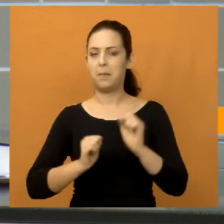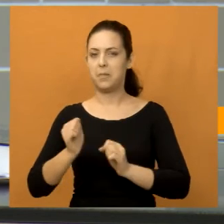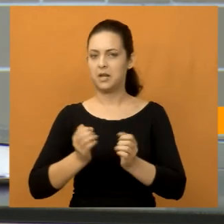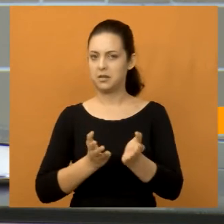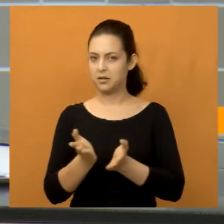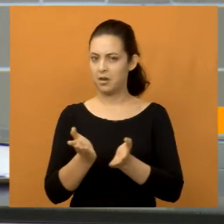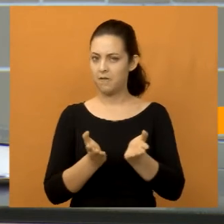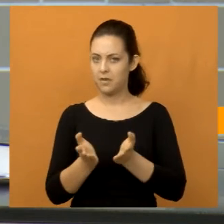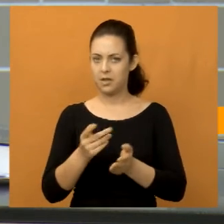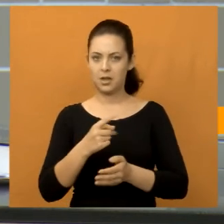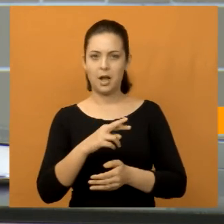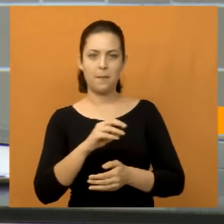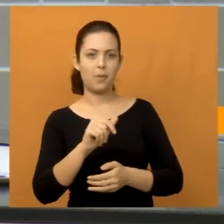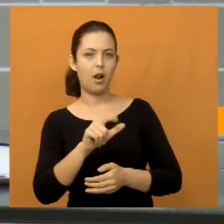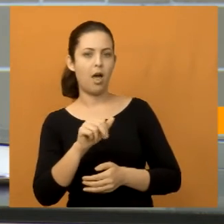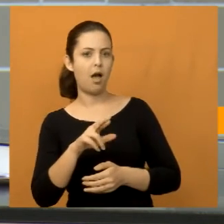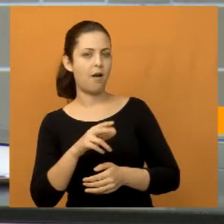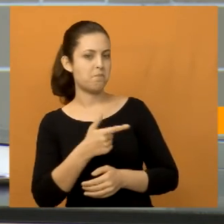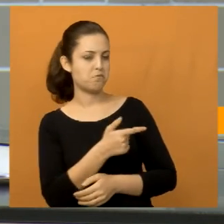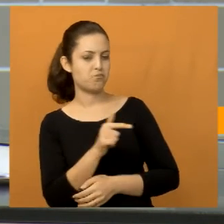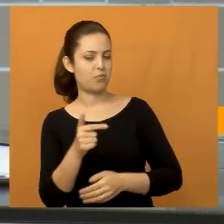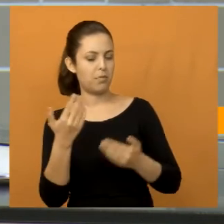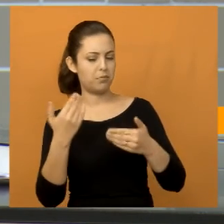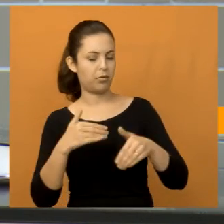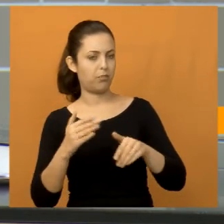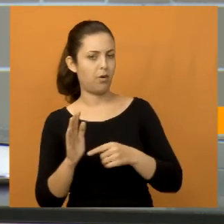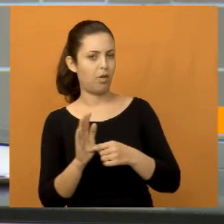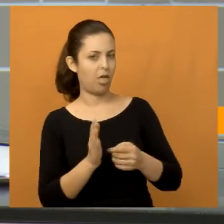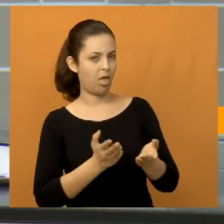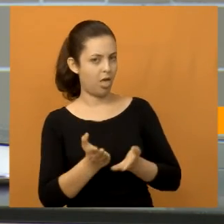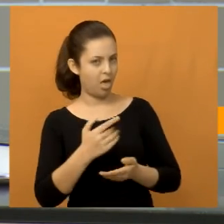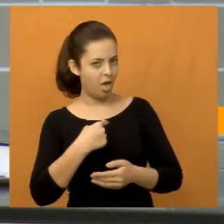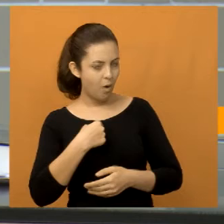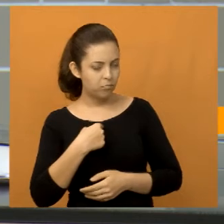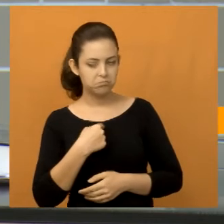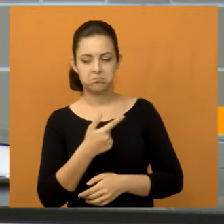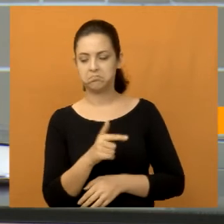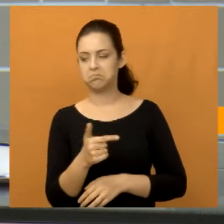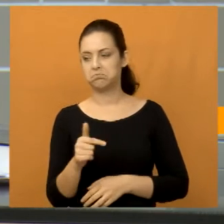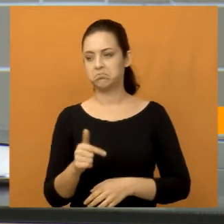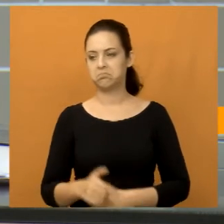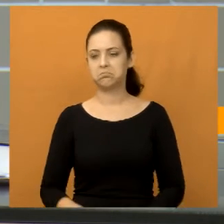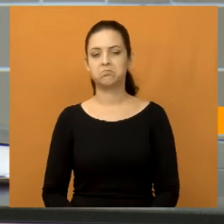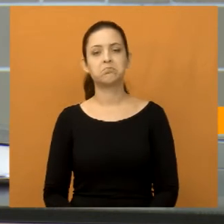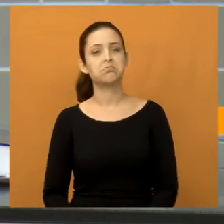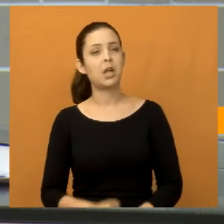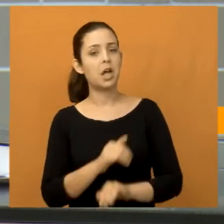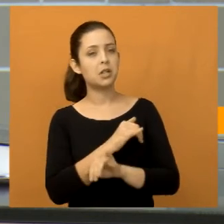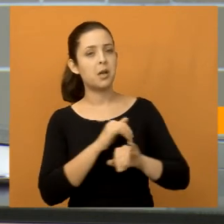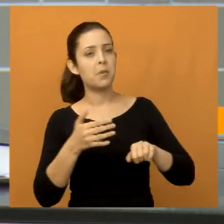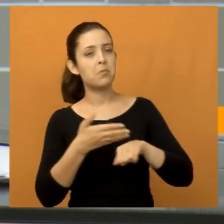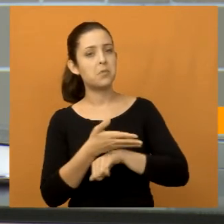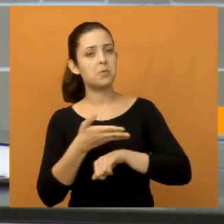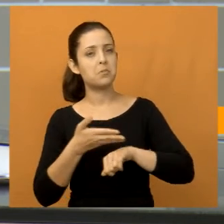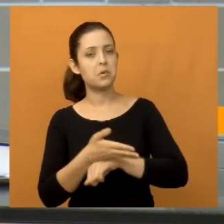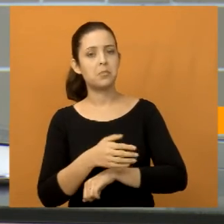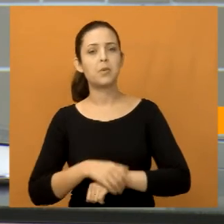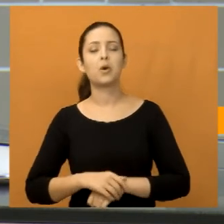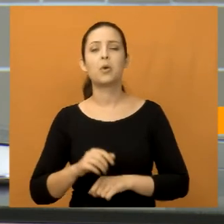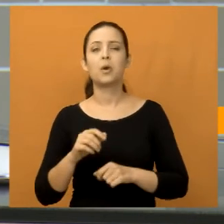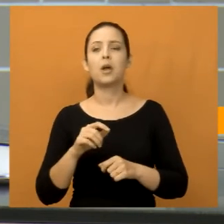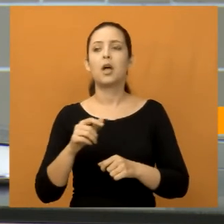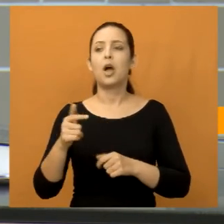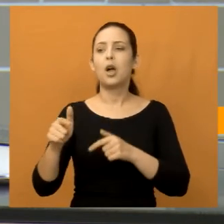serviço prestado à Prolar, que comprovasse a execução de seus serviços. Disse também ter participado da captação